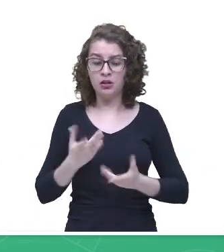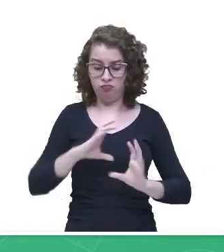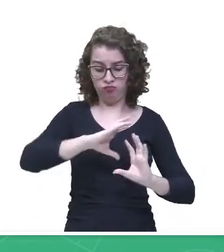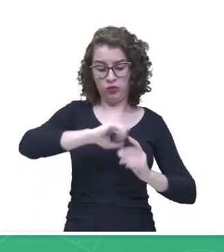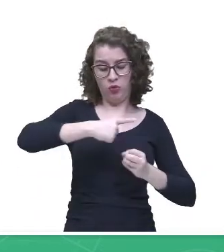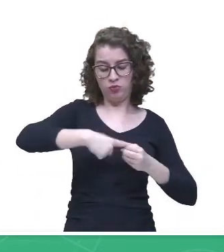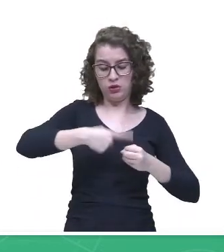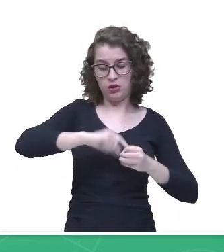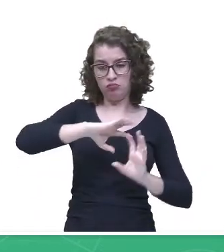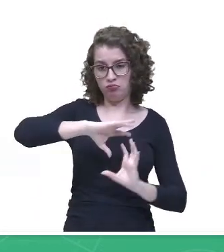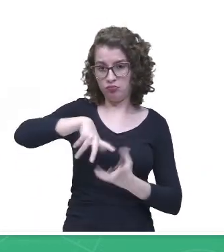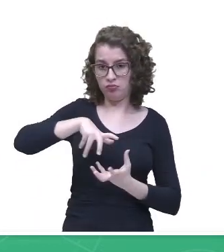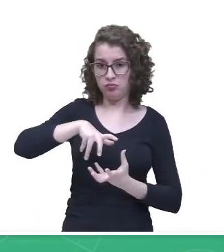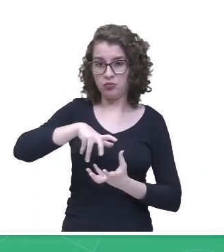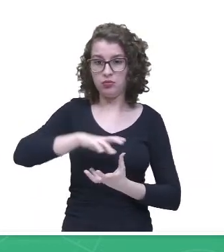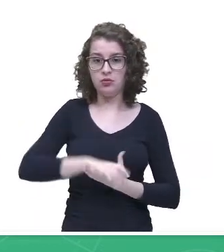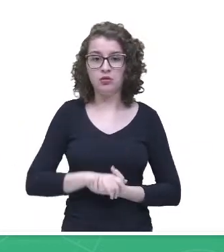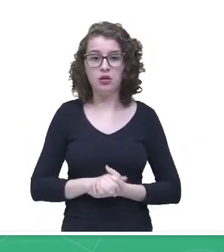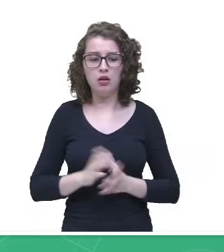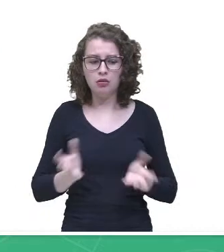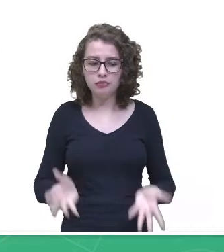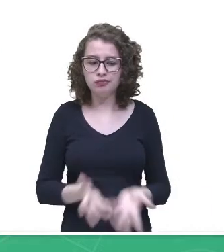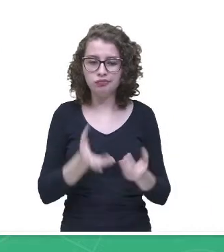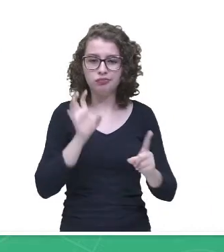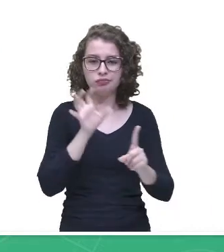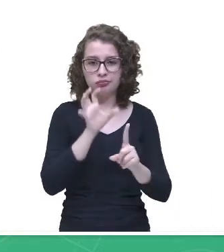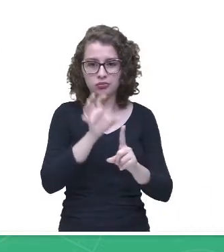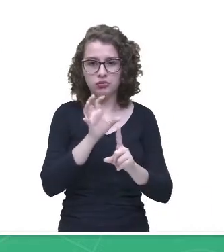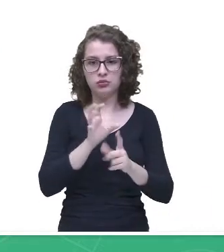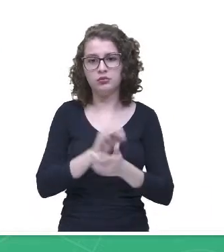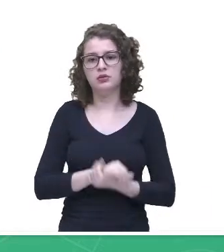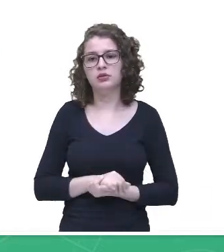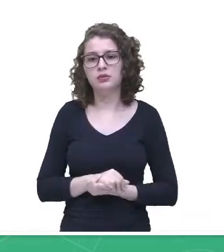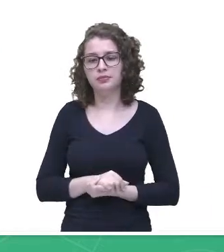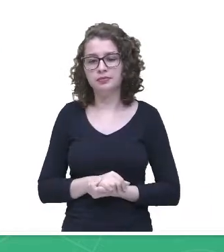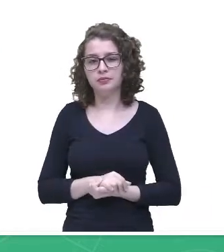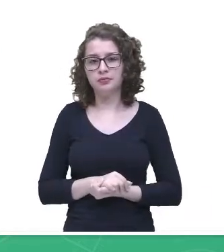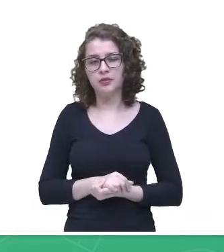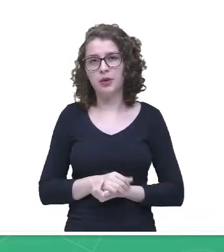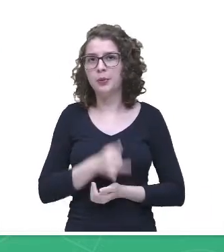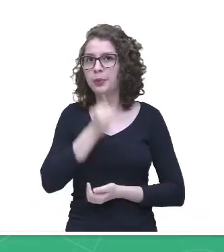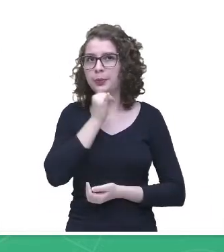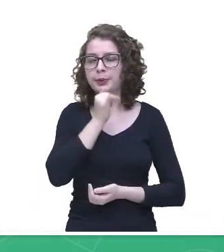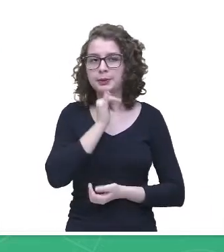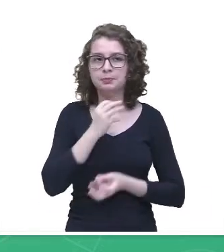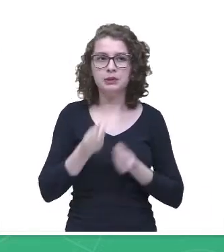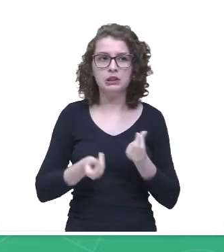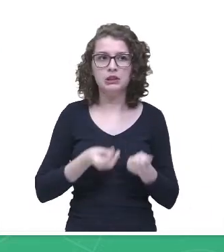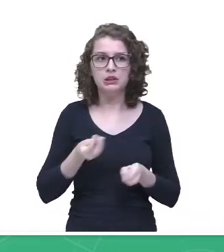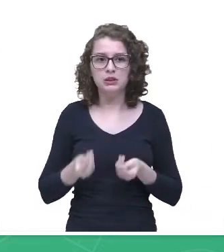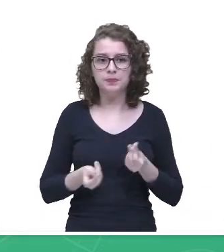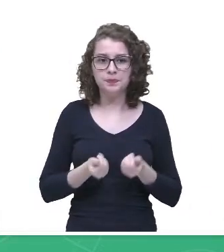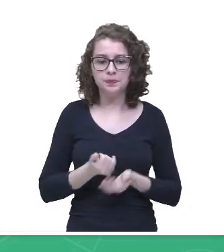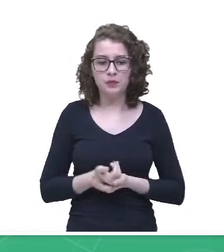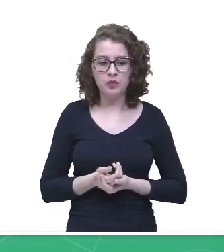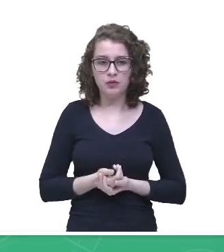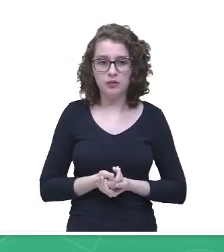globais, elas têm uma influência muito grande. A gente pode, né, por exemplo, citar